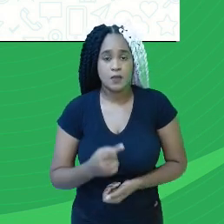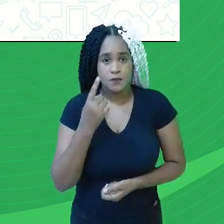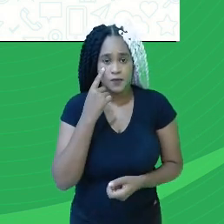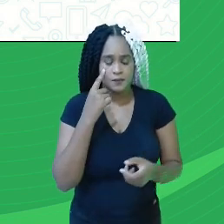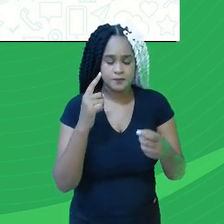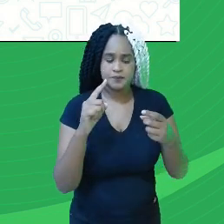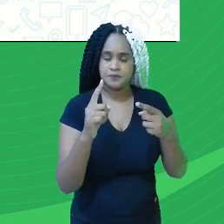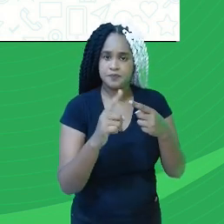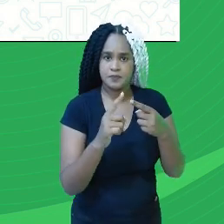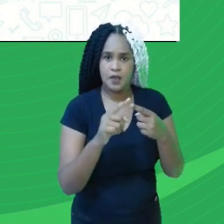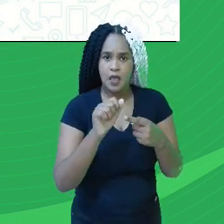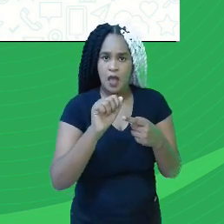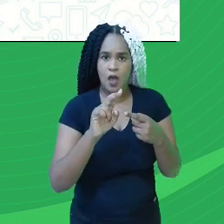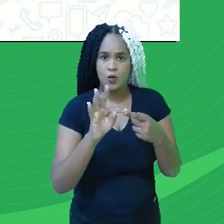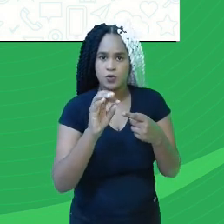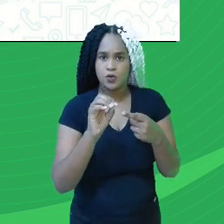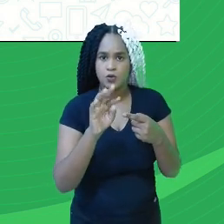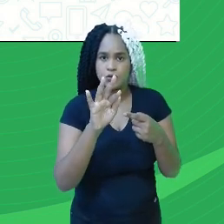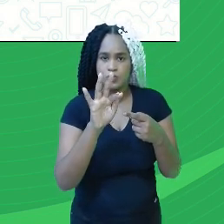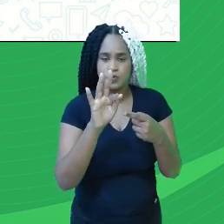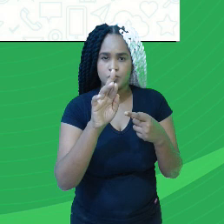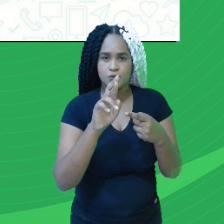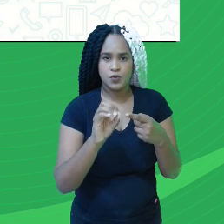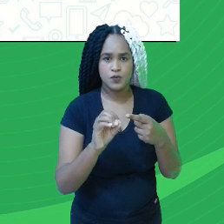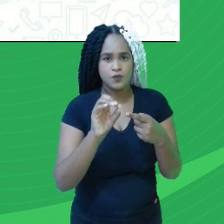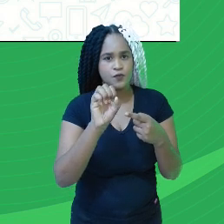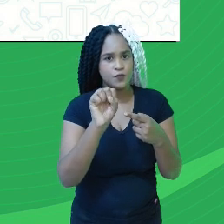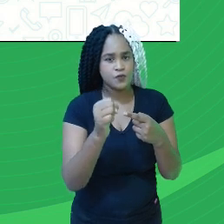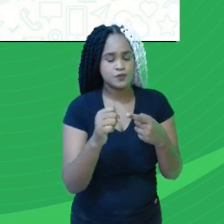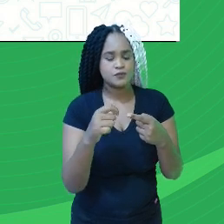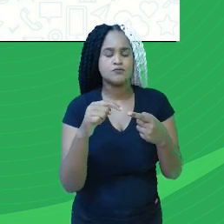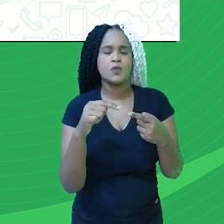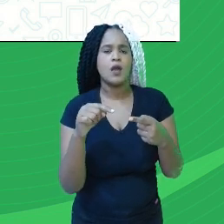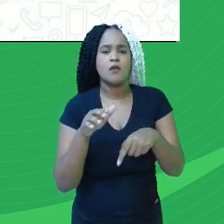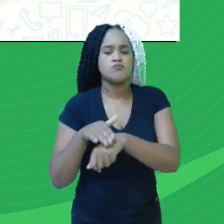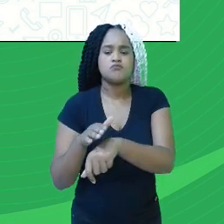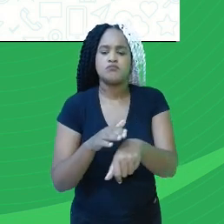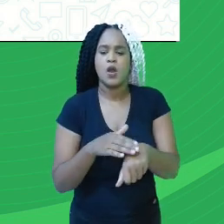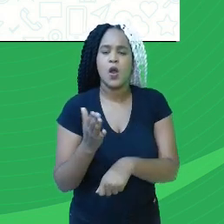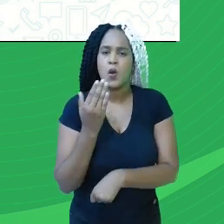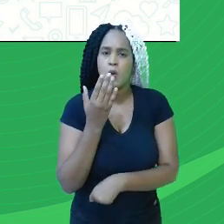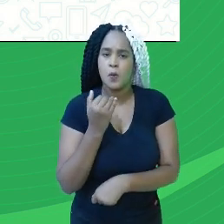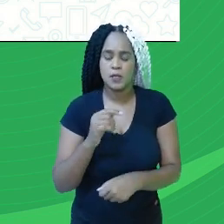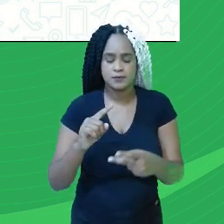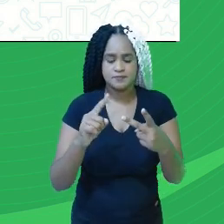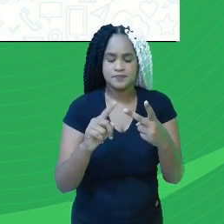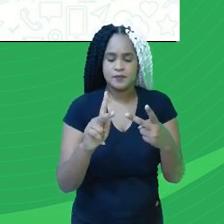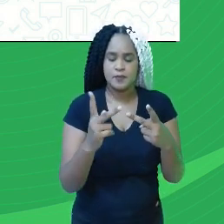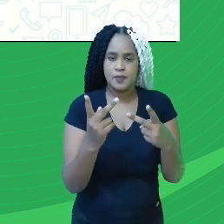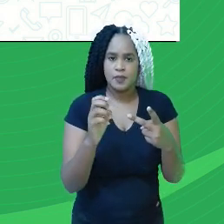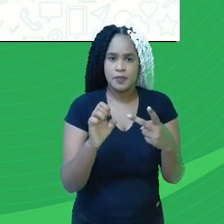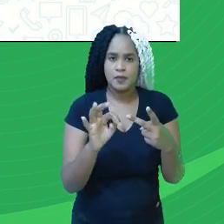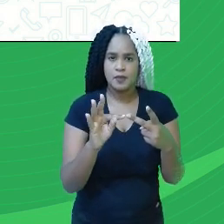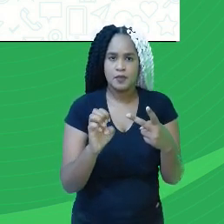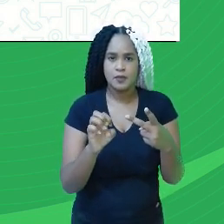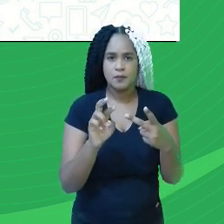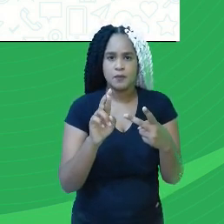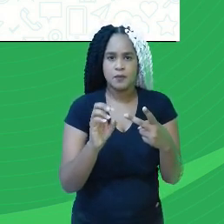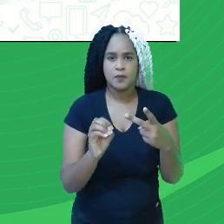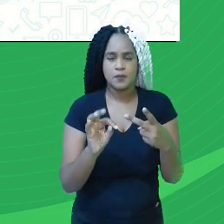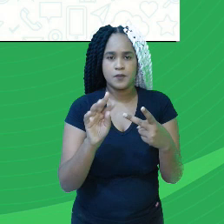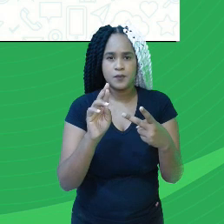próprio alimento. E os seres heterótrofos são aqueles que não sabem produzir o